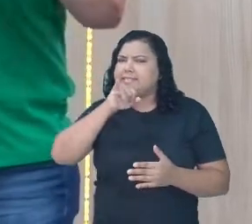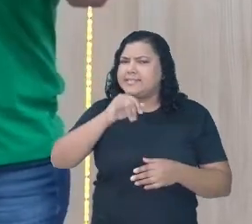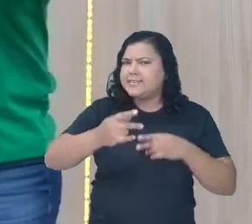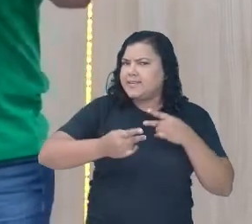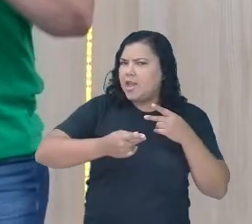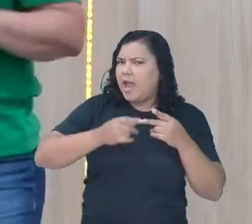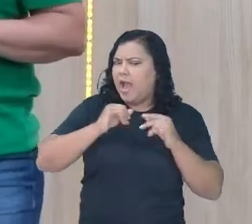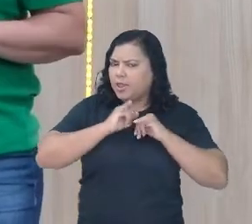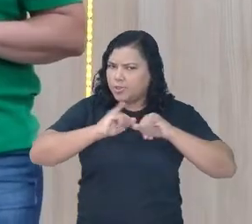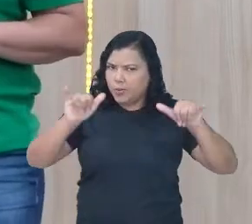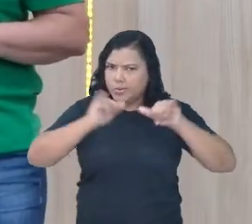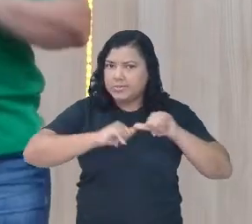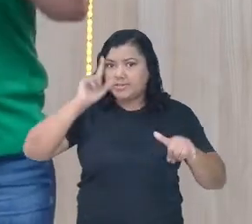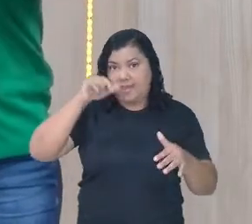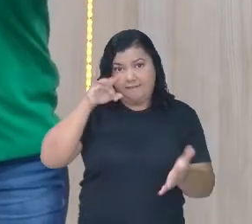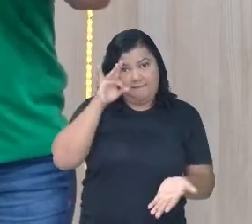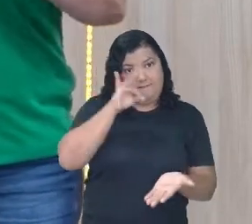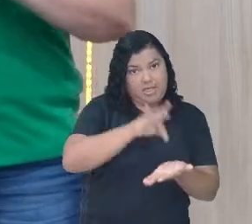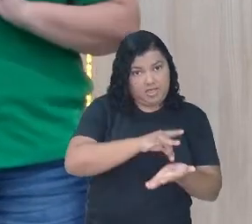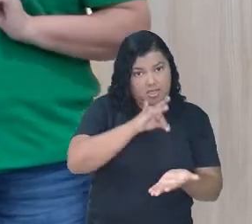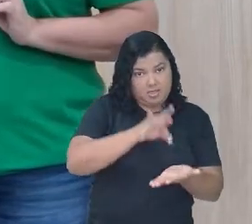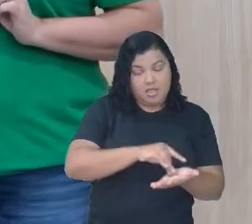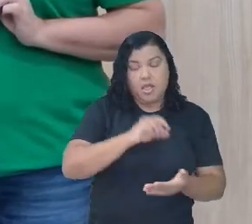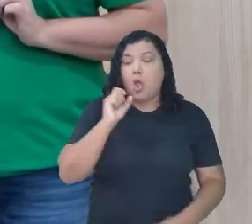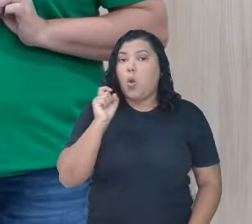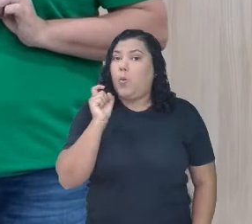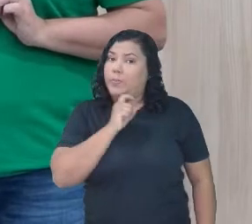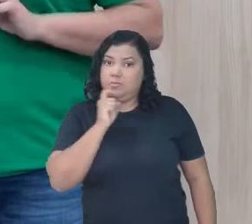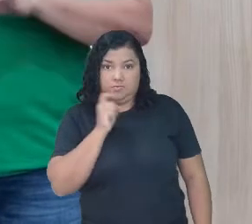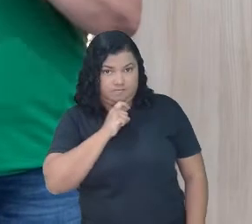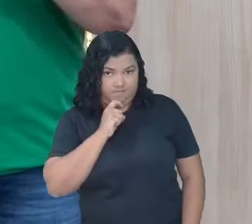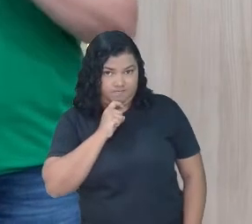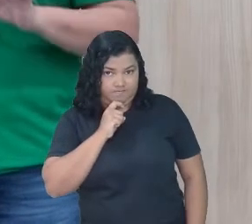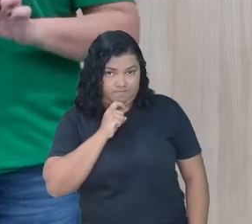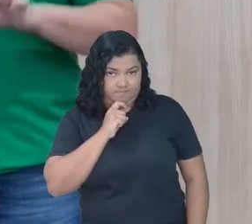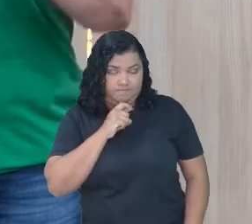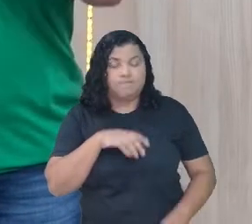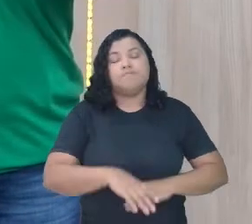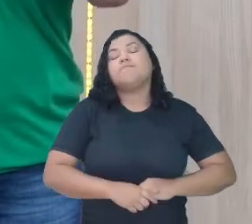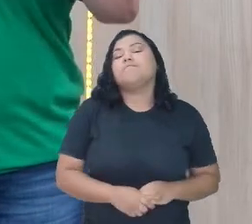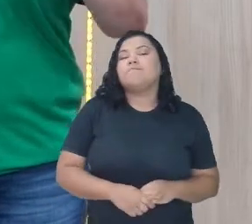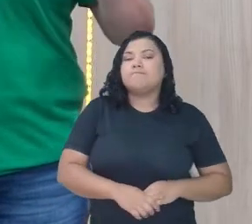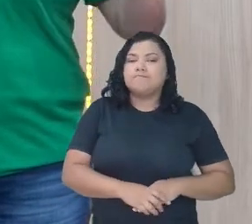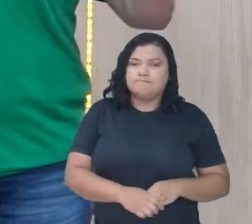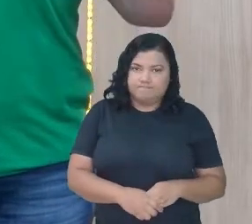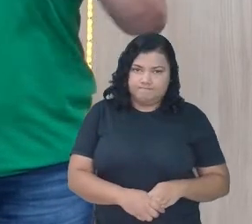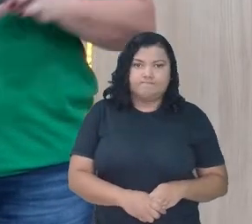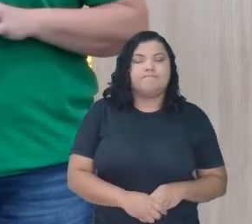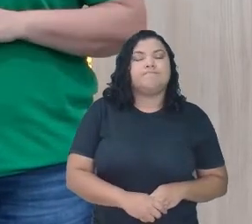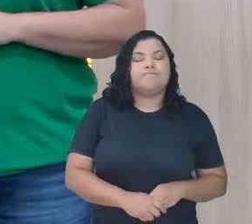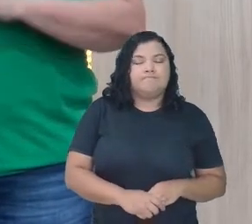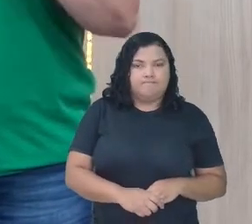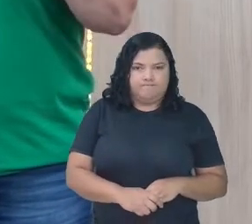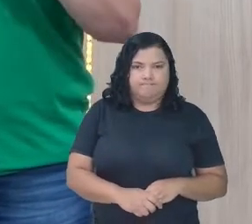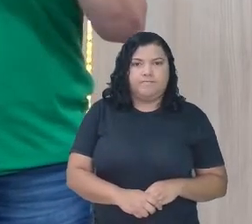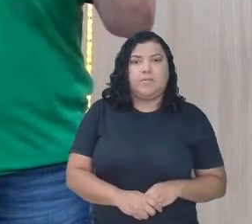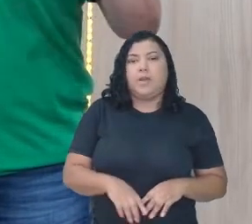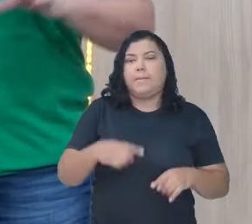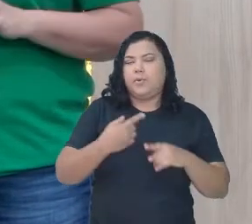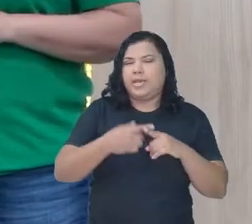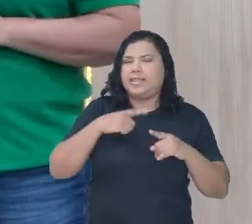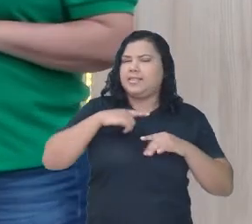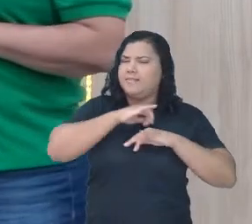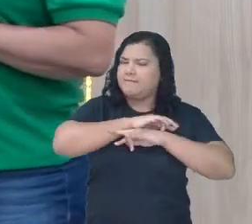os fatos noticiados eles são reais para desmentir as fake news